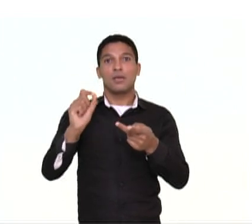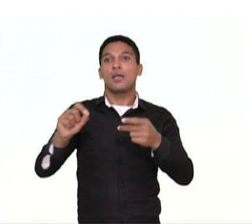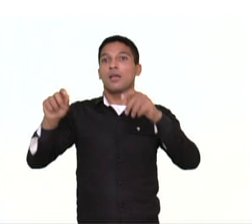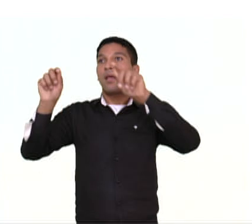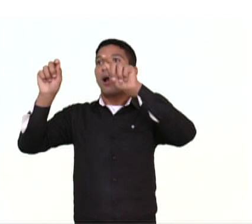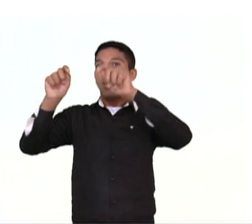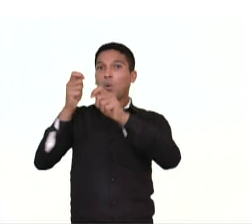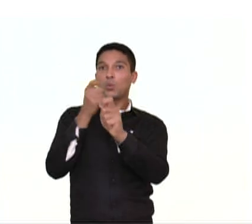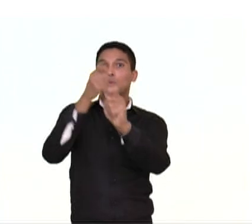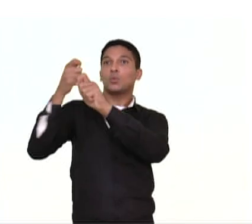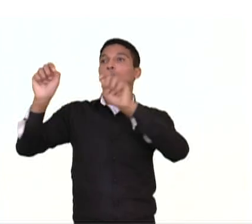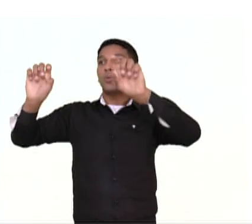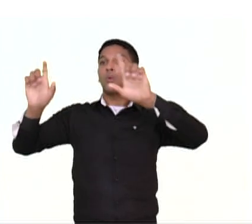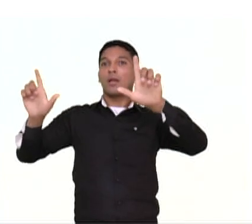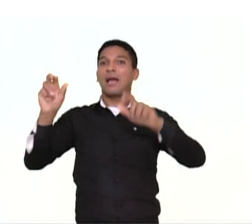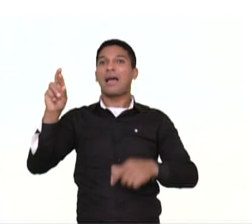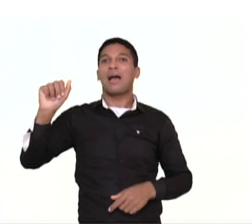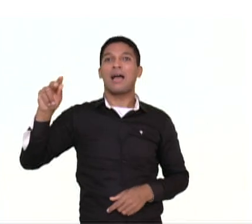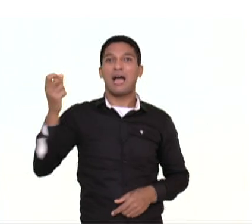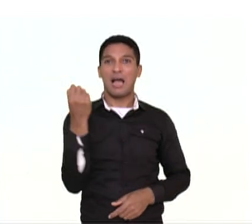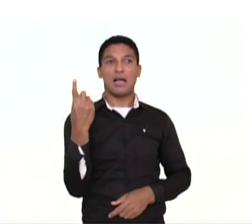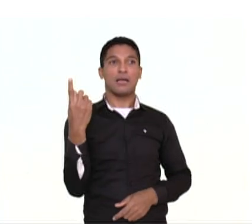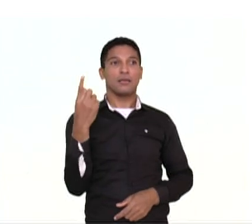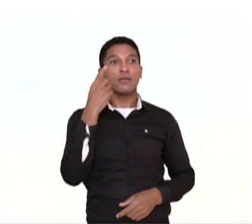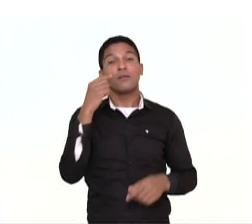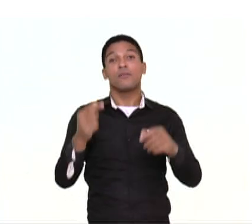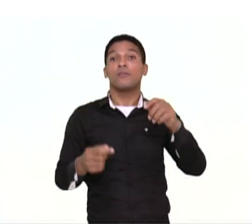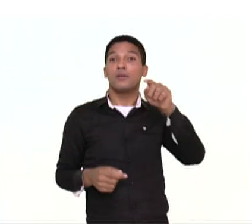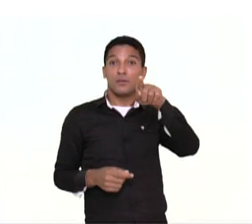concordância? Até daqui a pouco, tempo para vocês.